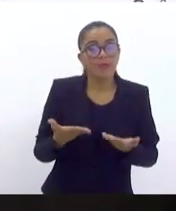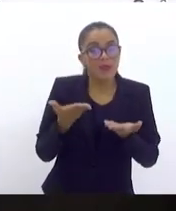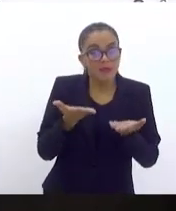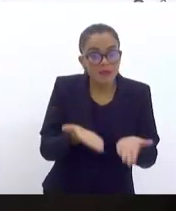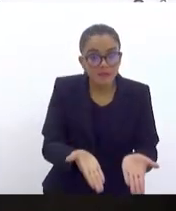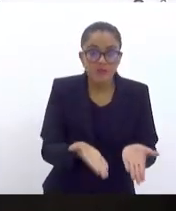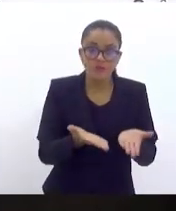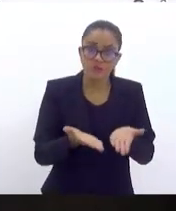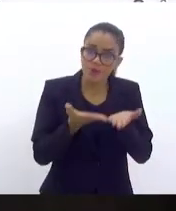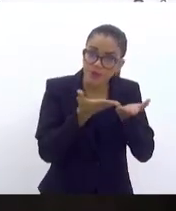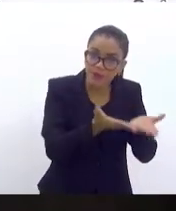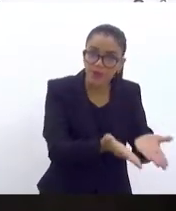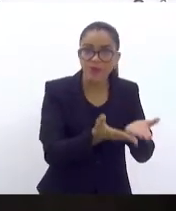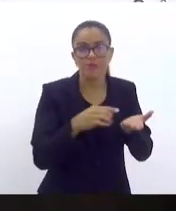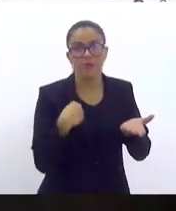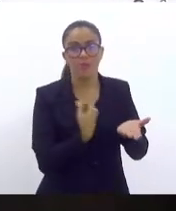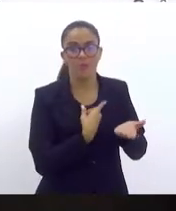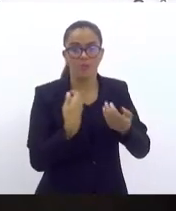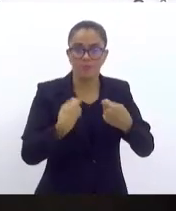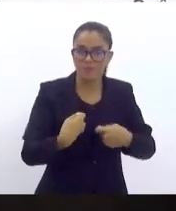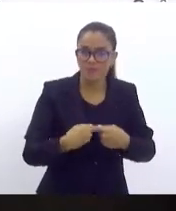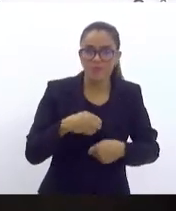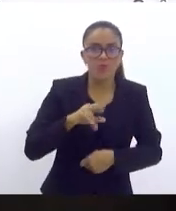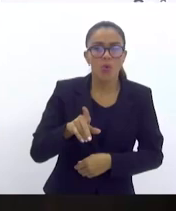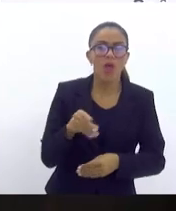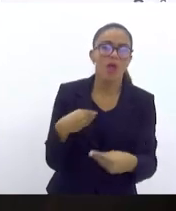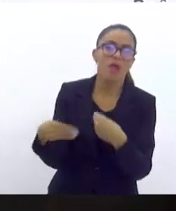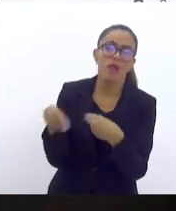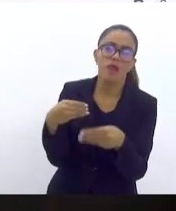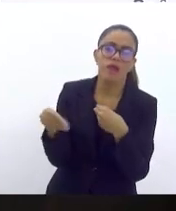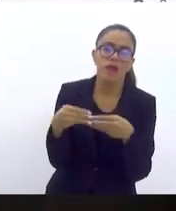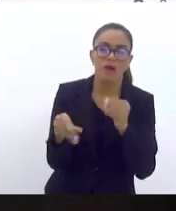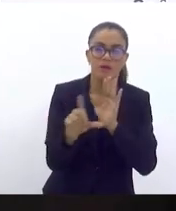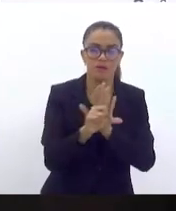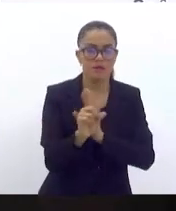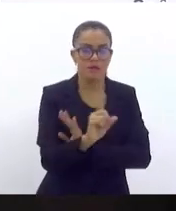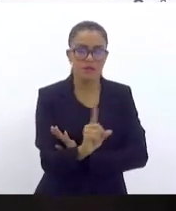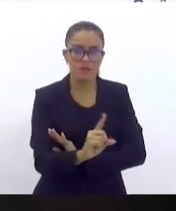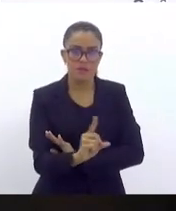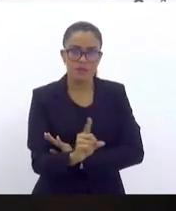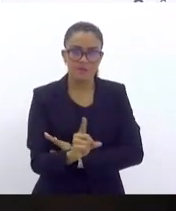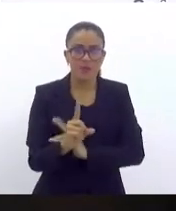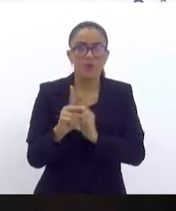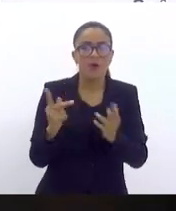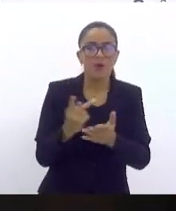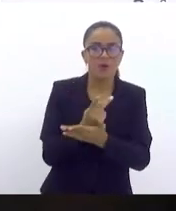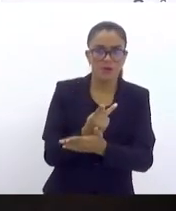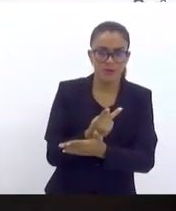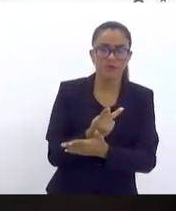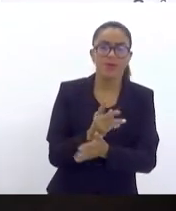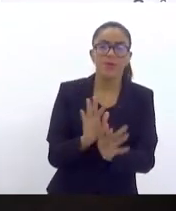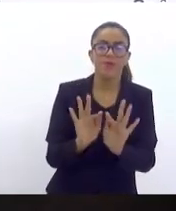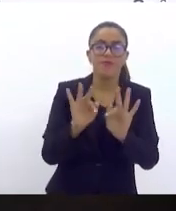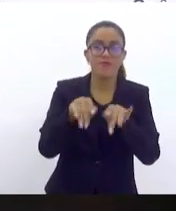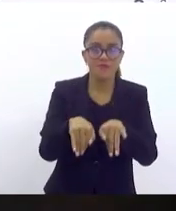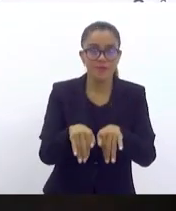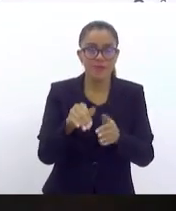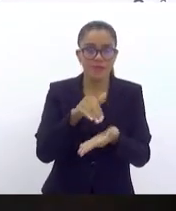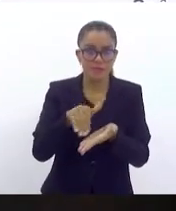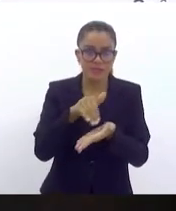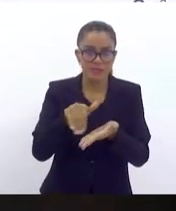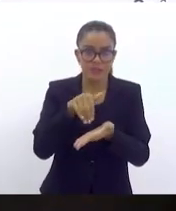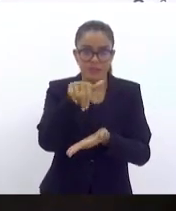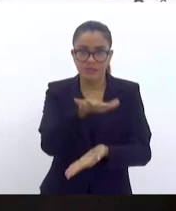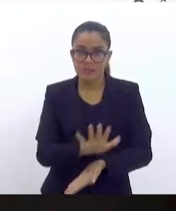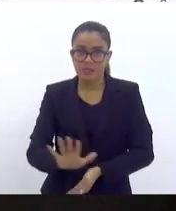isso é isso que nós precisamos não afrouxar as leis como tivemos aí o fim da secretaria